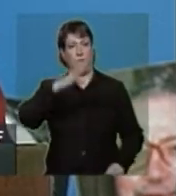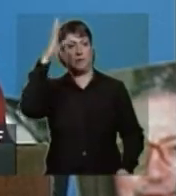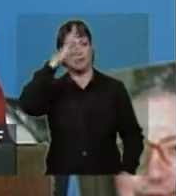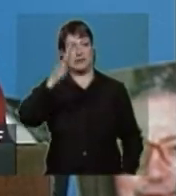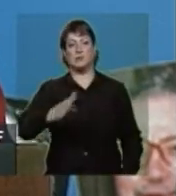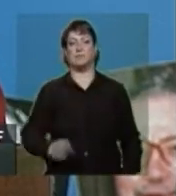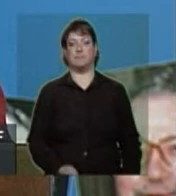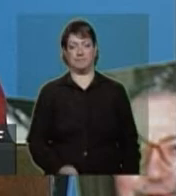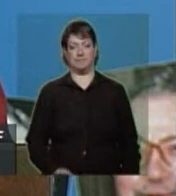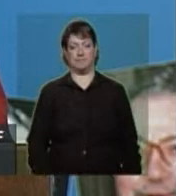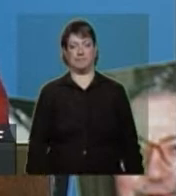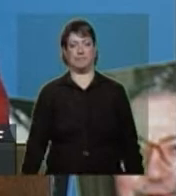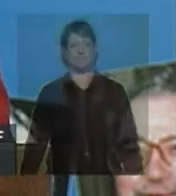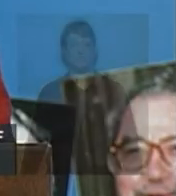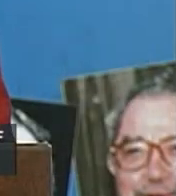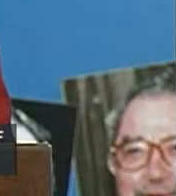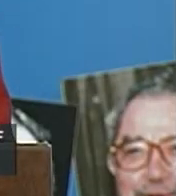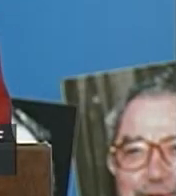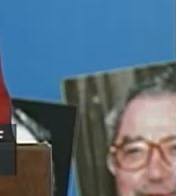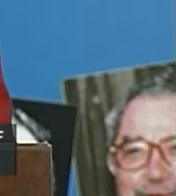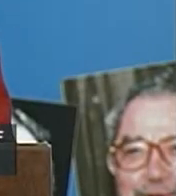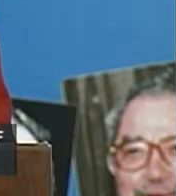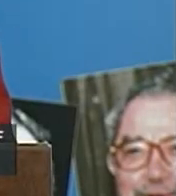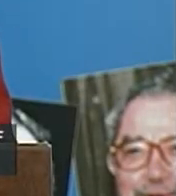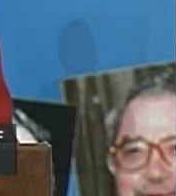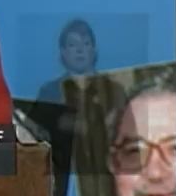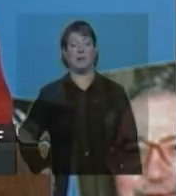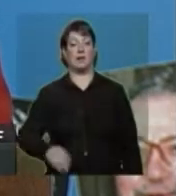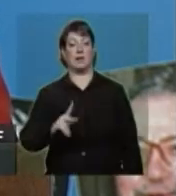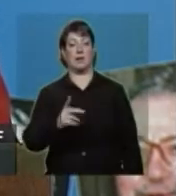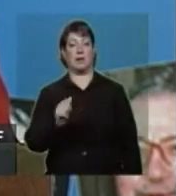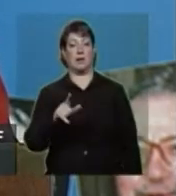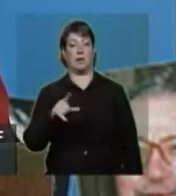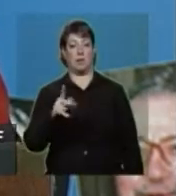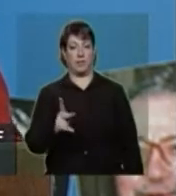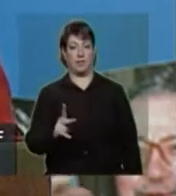Brasil. O ministro Raupe e